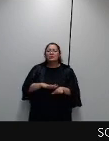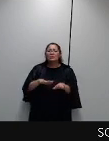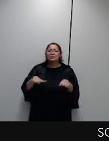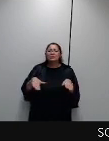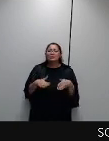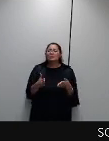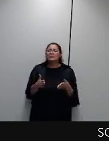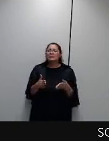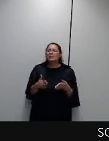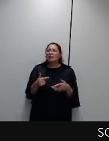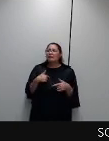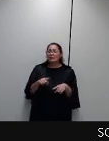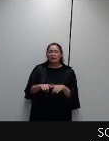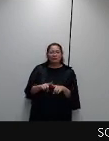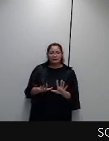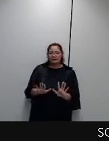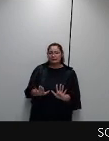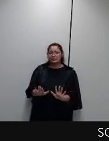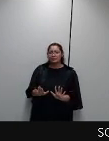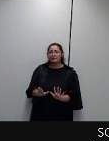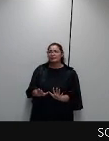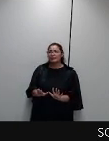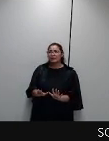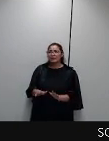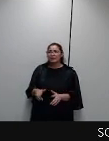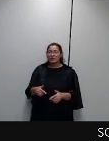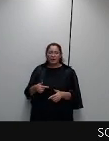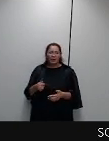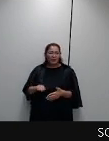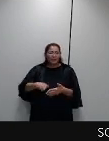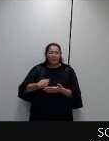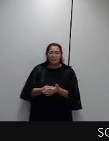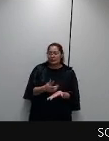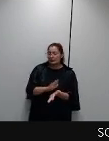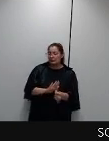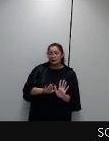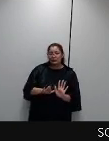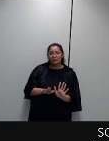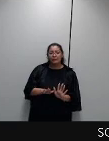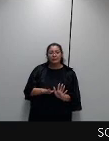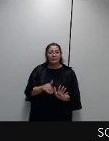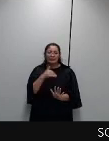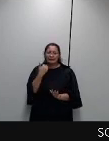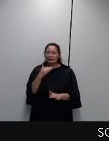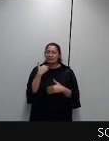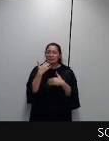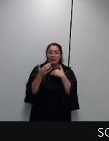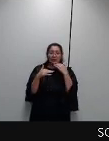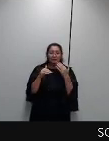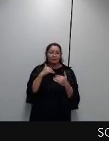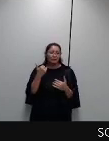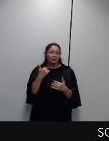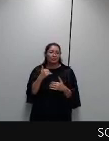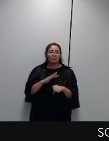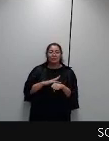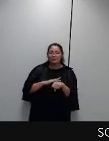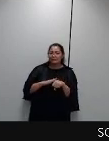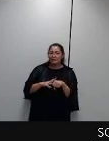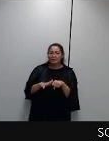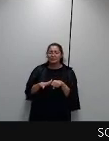puramente patrimonial Puxa que pagar ou não pagar ninguém morre ninguém adoece ninguém